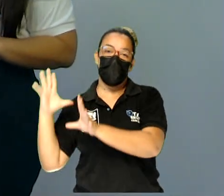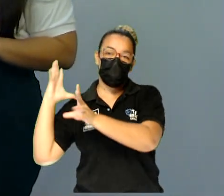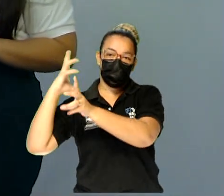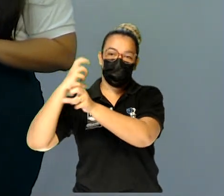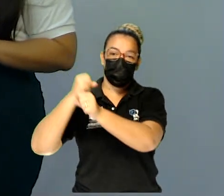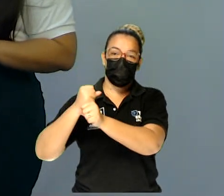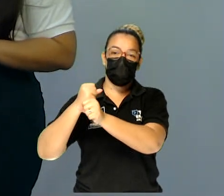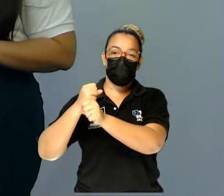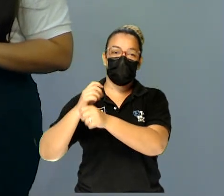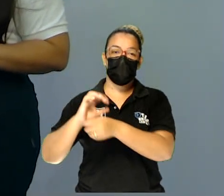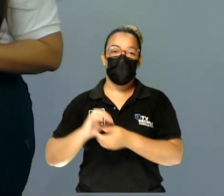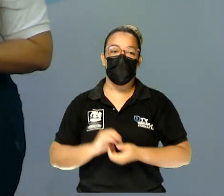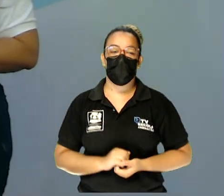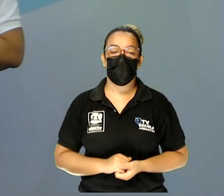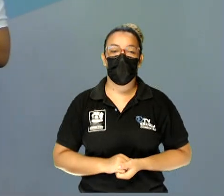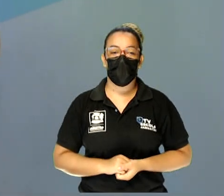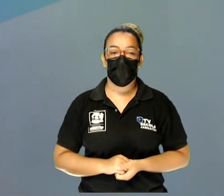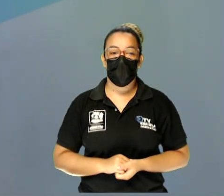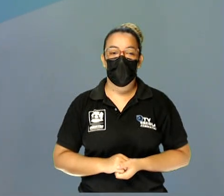resultado.